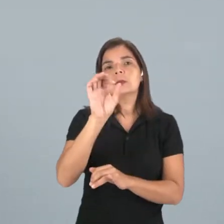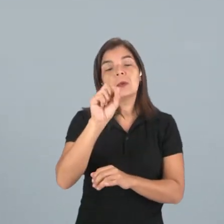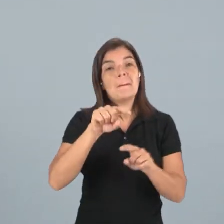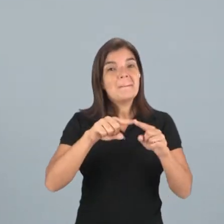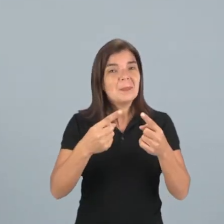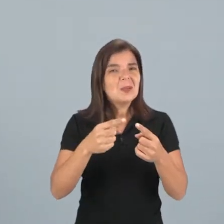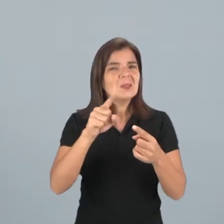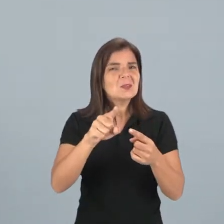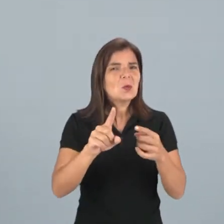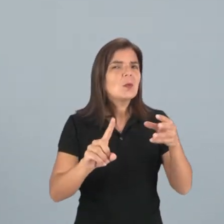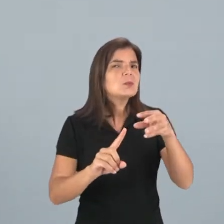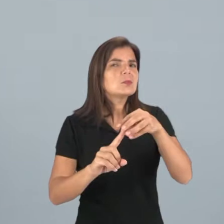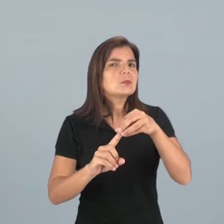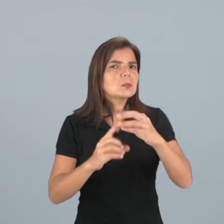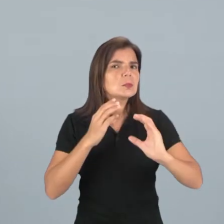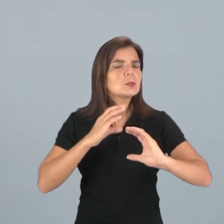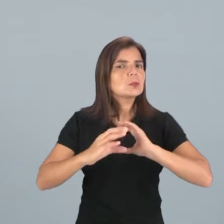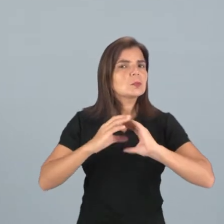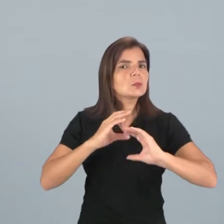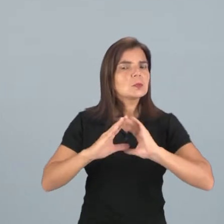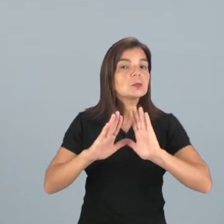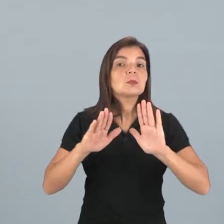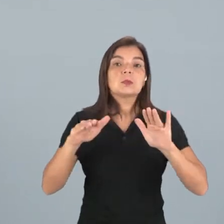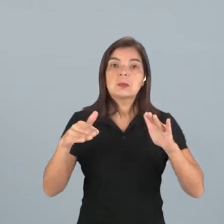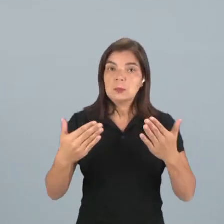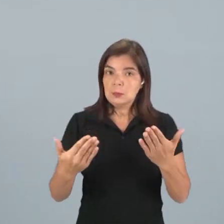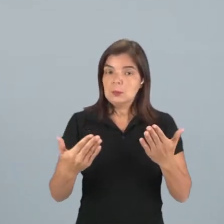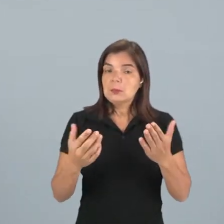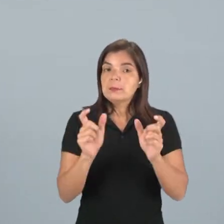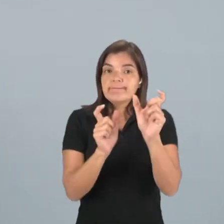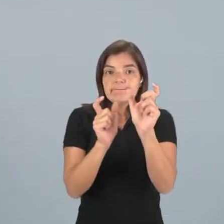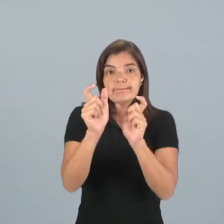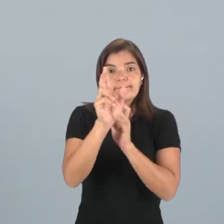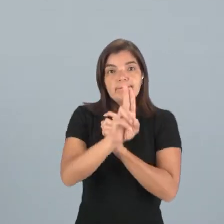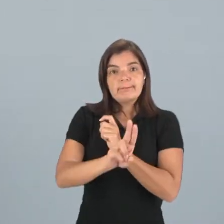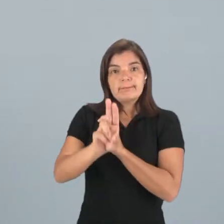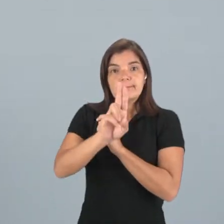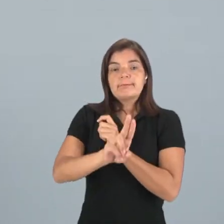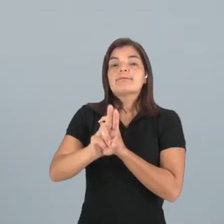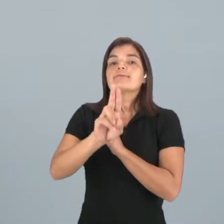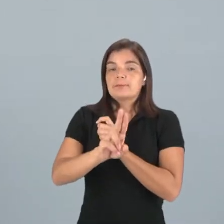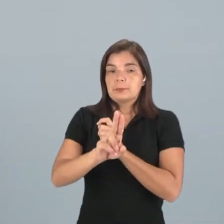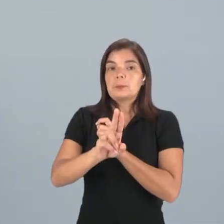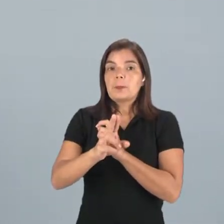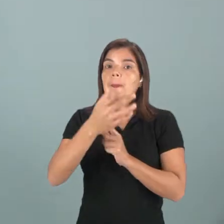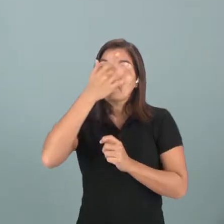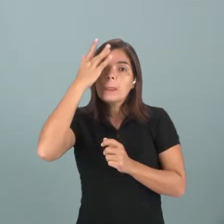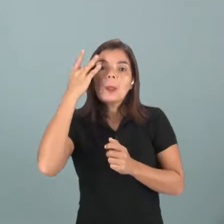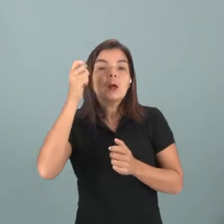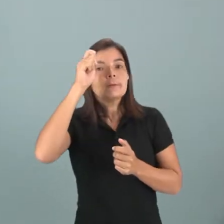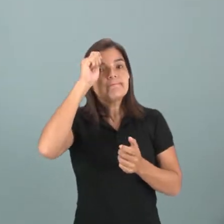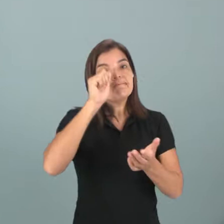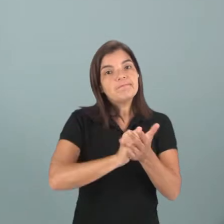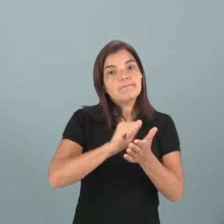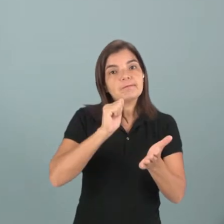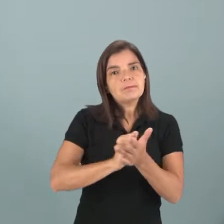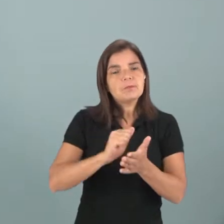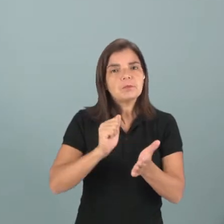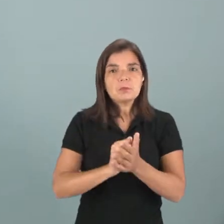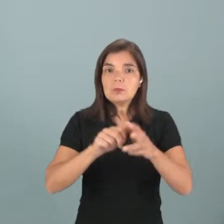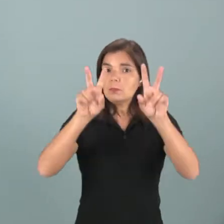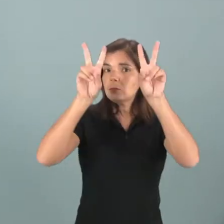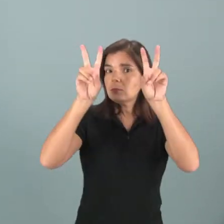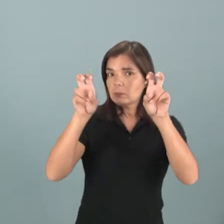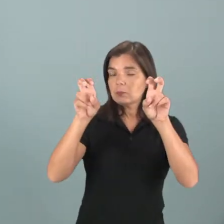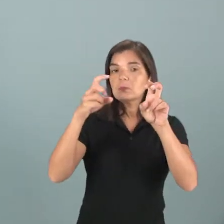Só que qual é a intenção comunicativa que há nas palavras utilizadas pelo escritor dessa notícia no